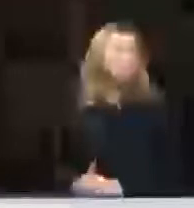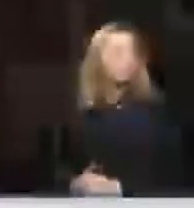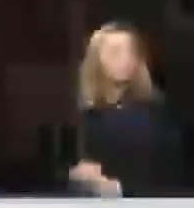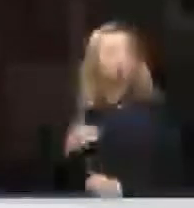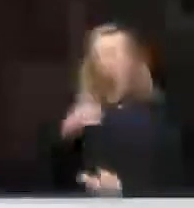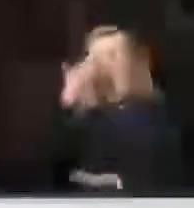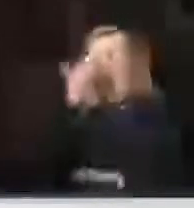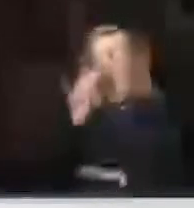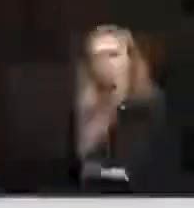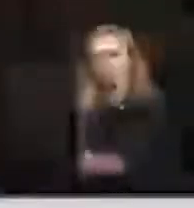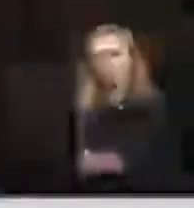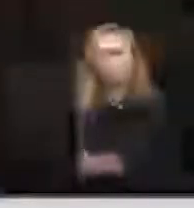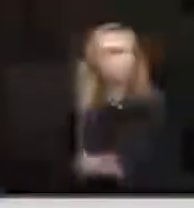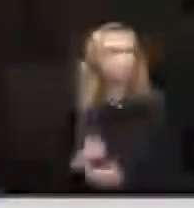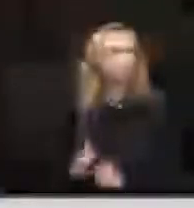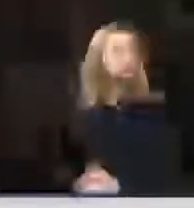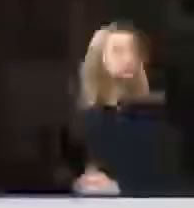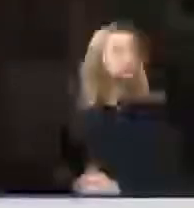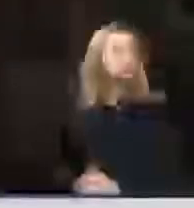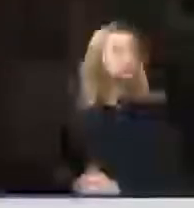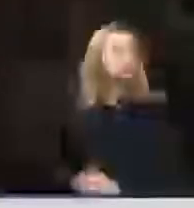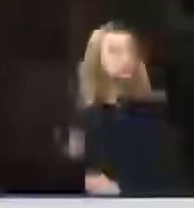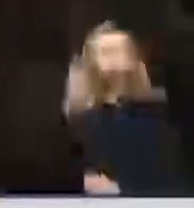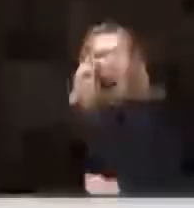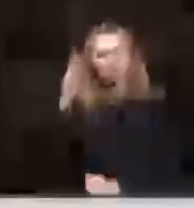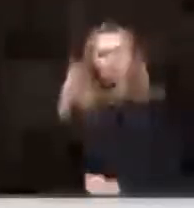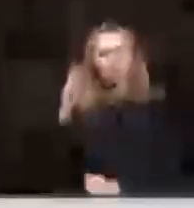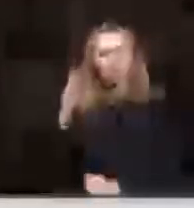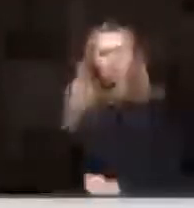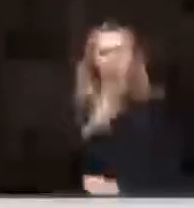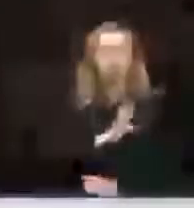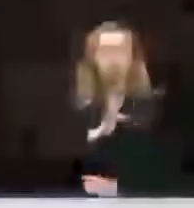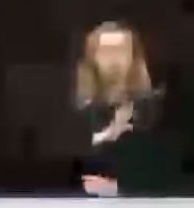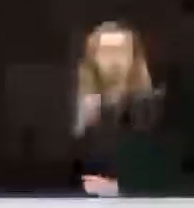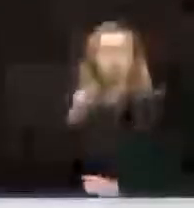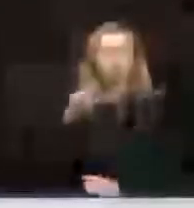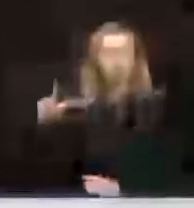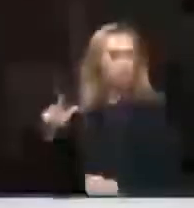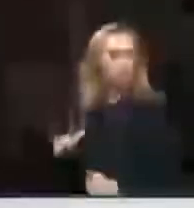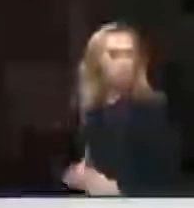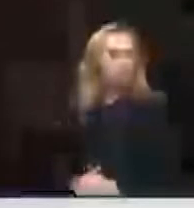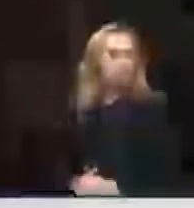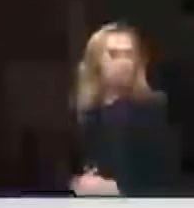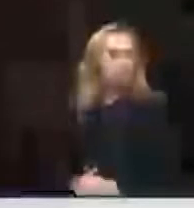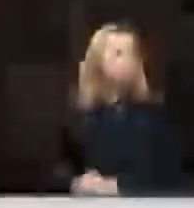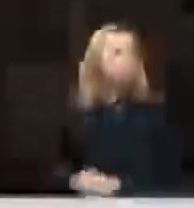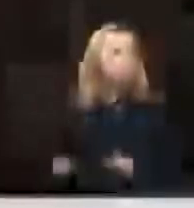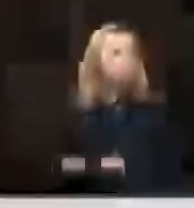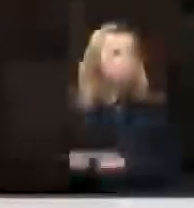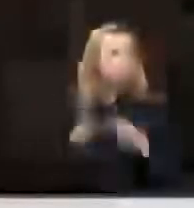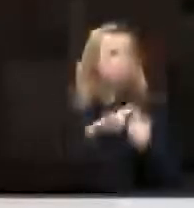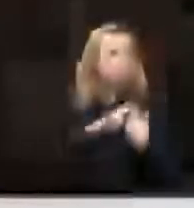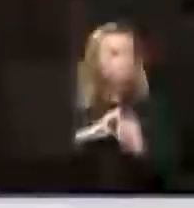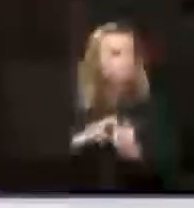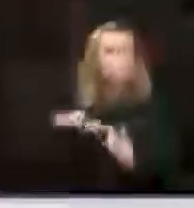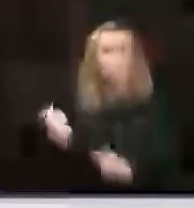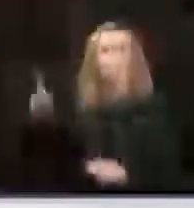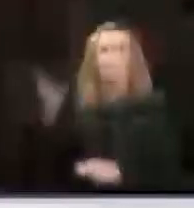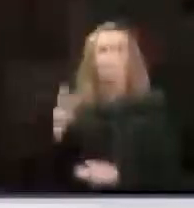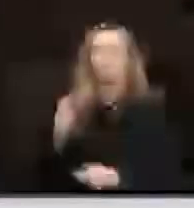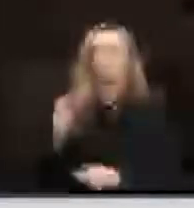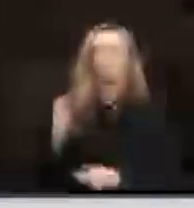acredito eu, não tenho na memória, pelo chefe da Polícia Civil e por um representante do Ministério